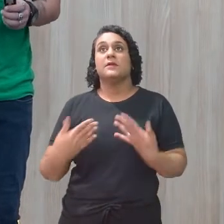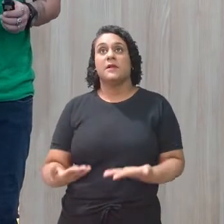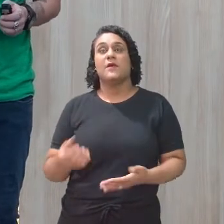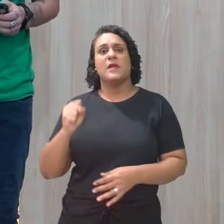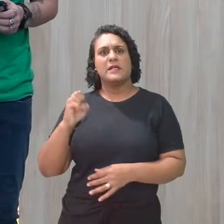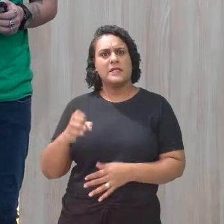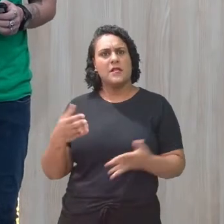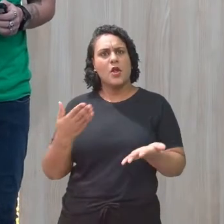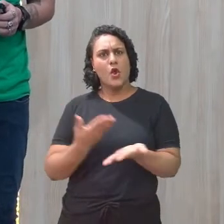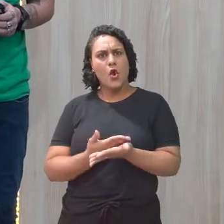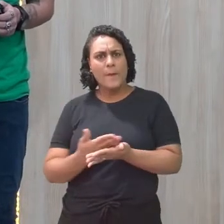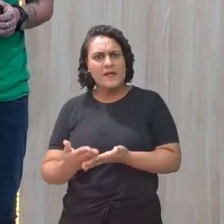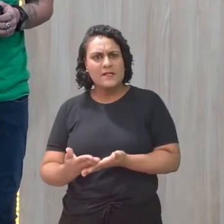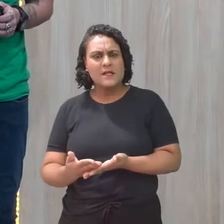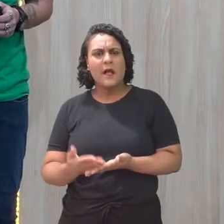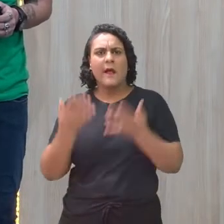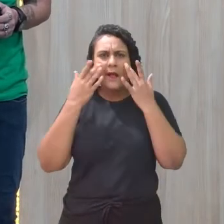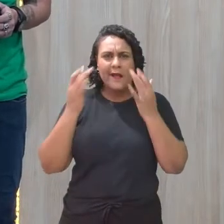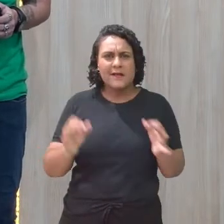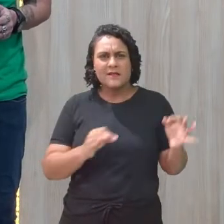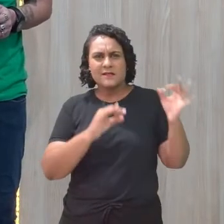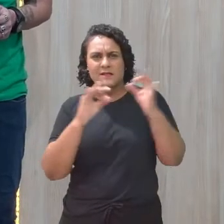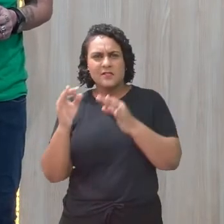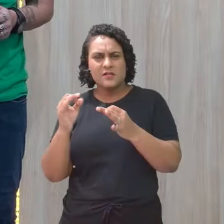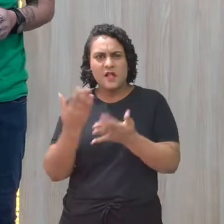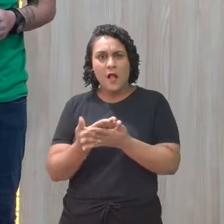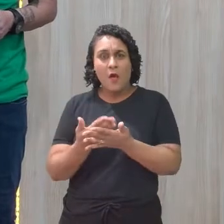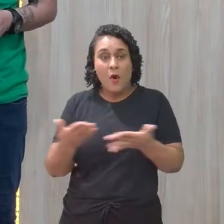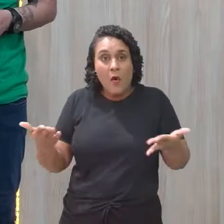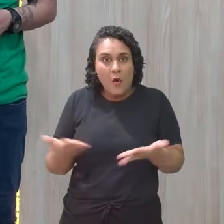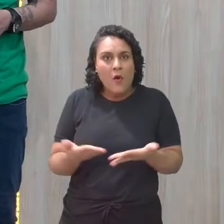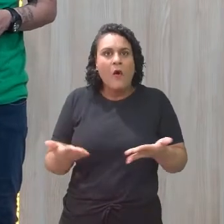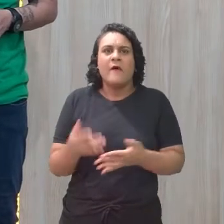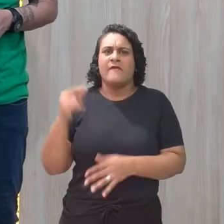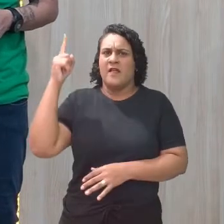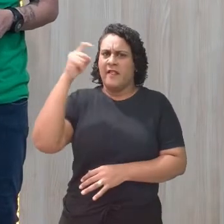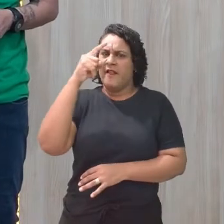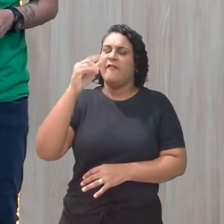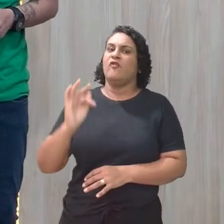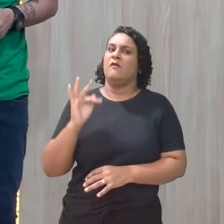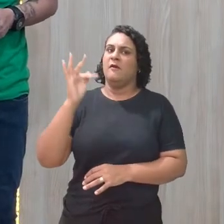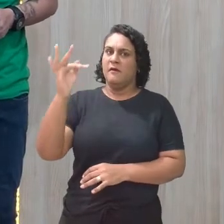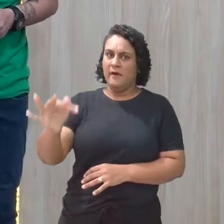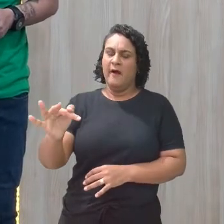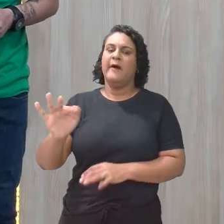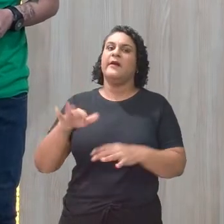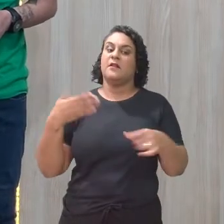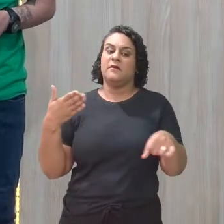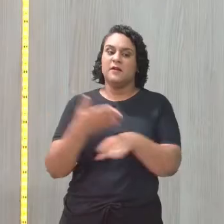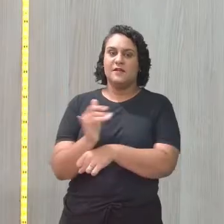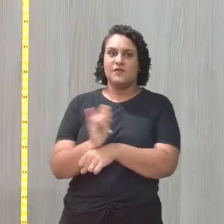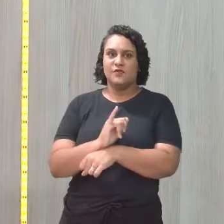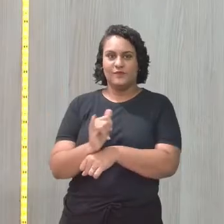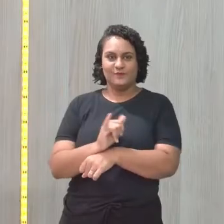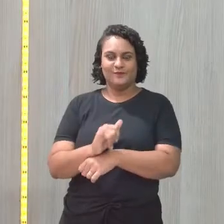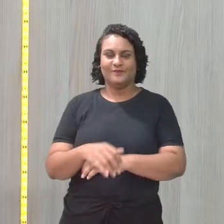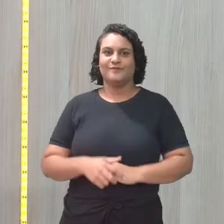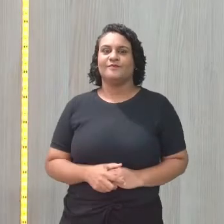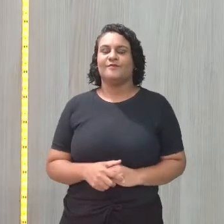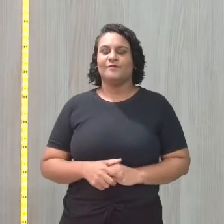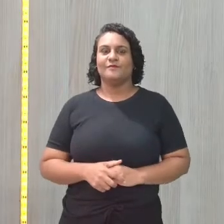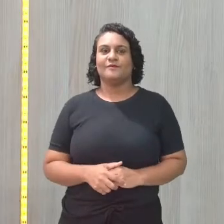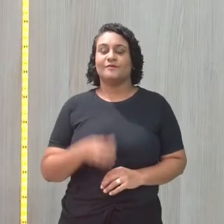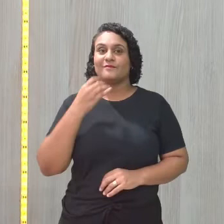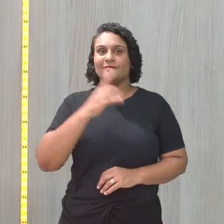aula pode ter um pouco mais de dificuldade. Então vale a pena dar uma olhadinha lá nas nossas aulas no YouTube. Vai lá, Pedro. Bom